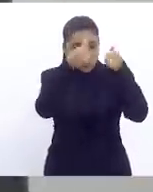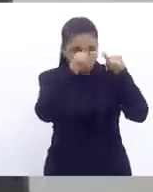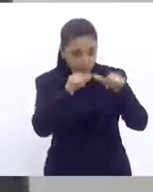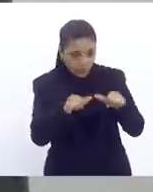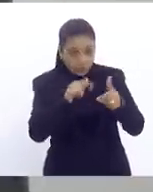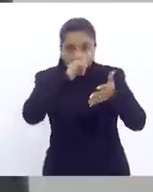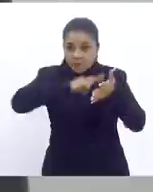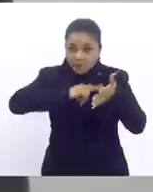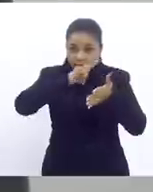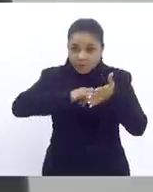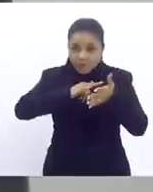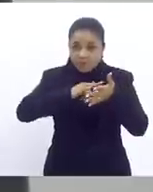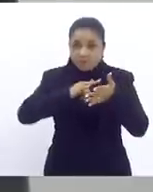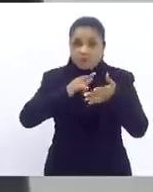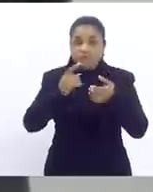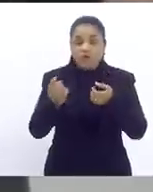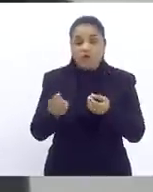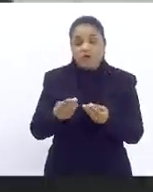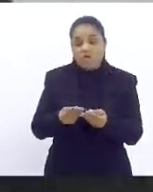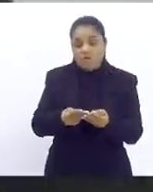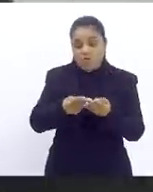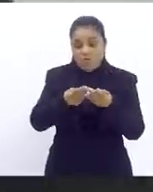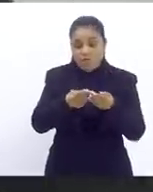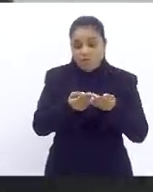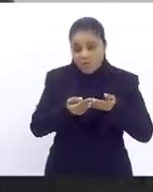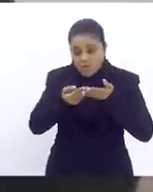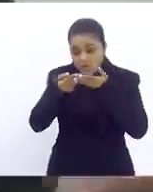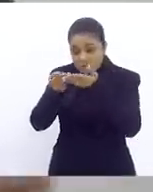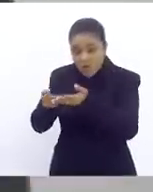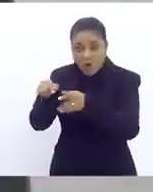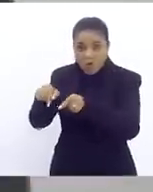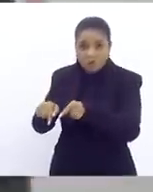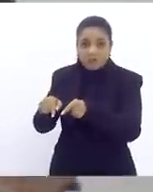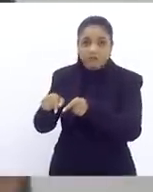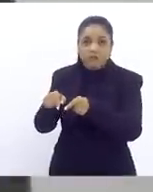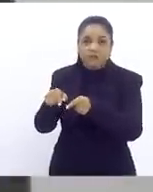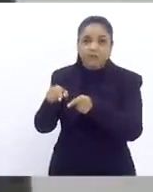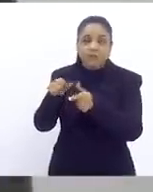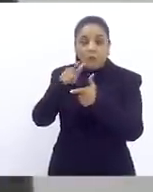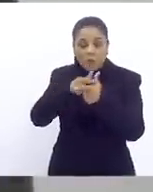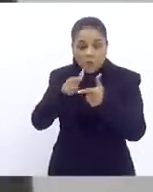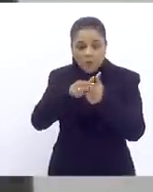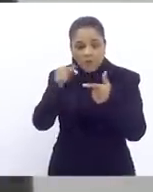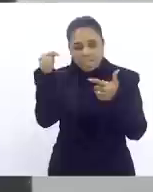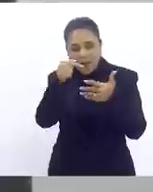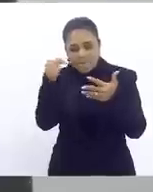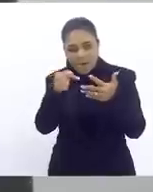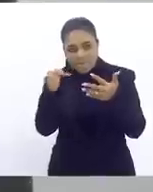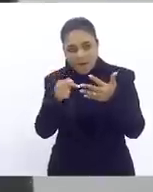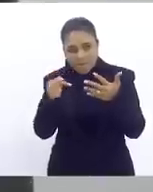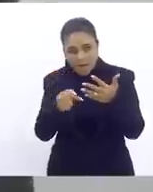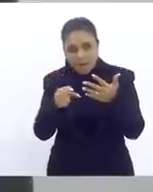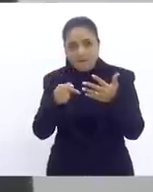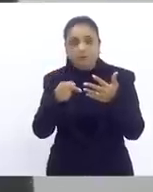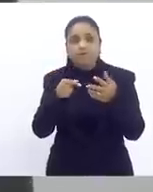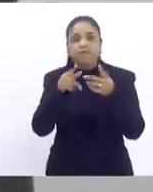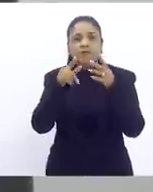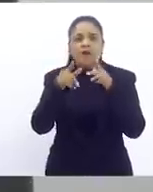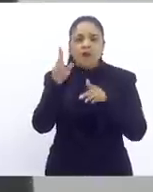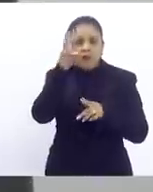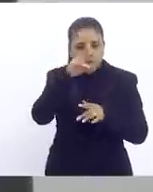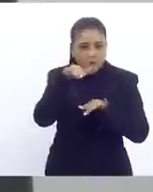é de bom Tom que volte para gente os problemas detectados para que a gente possa andar em relação a agenda que foi que ela nossa conversa